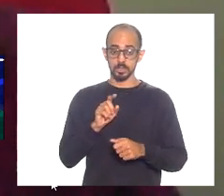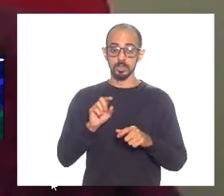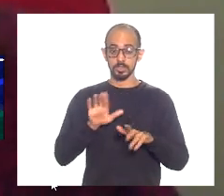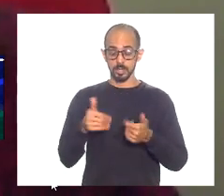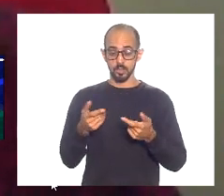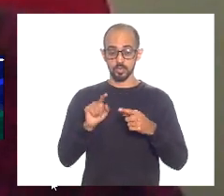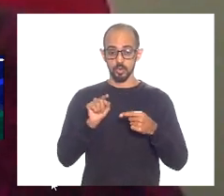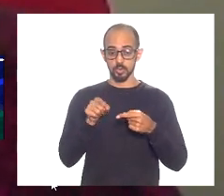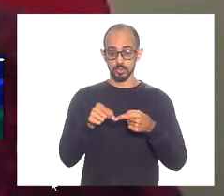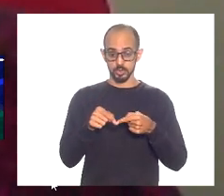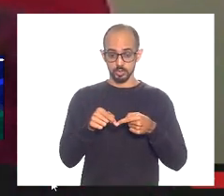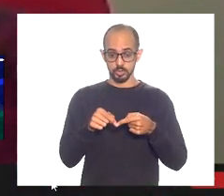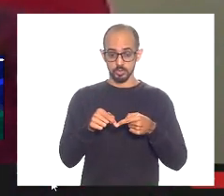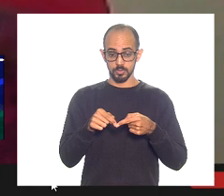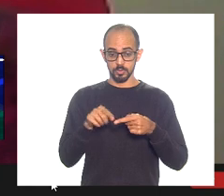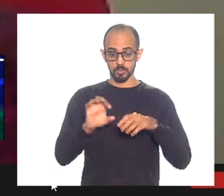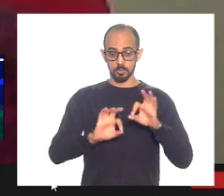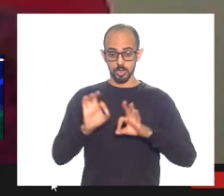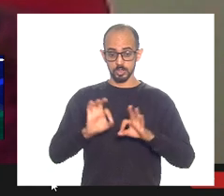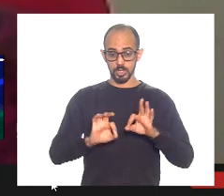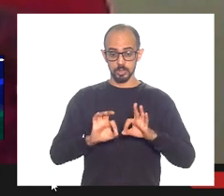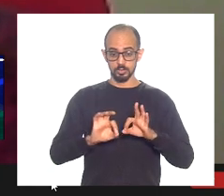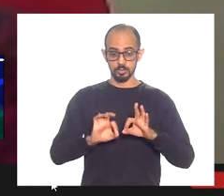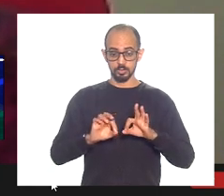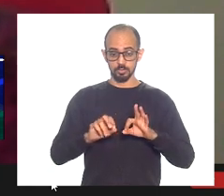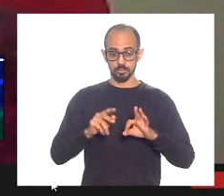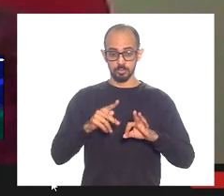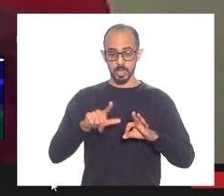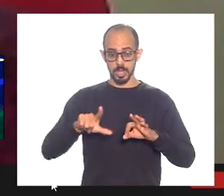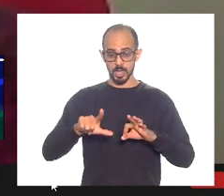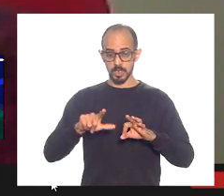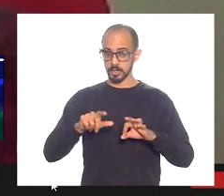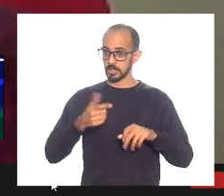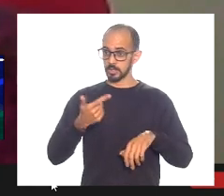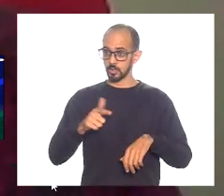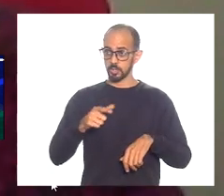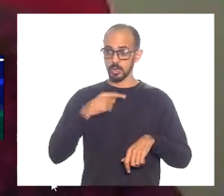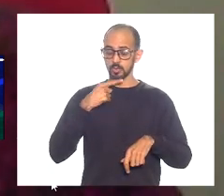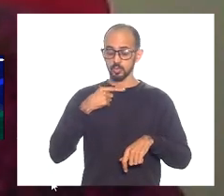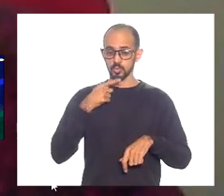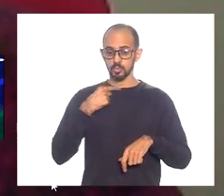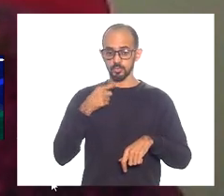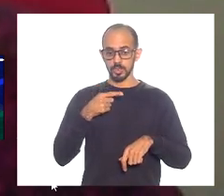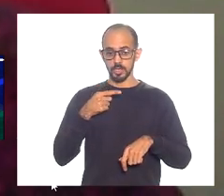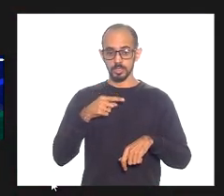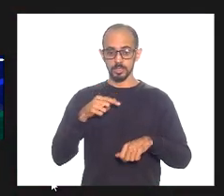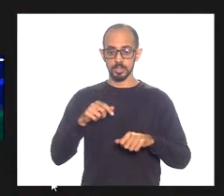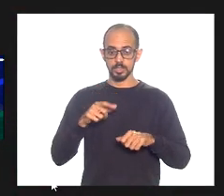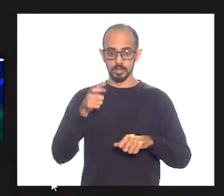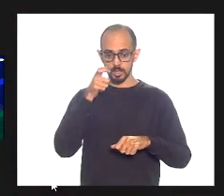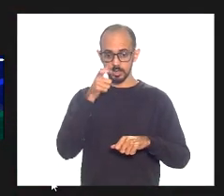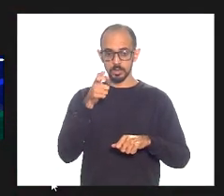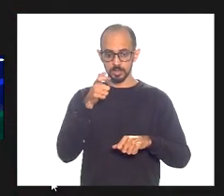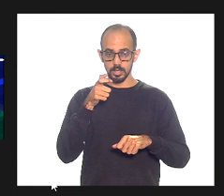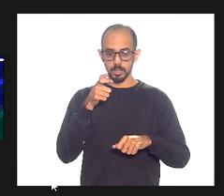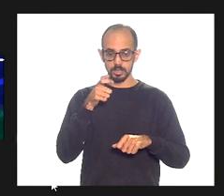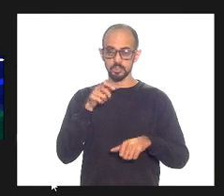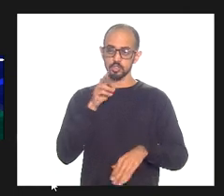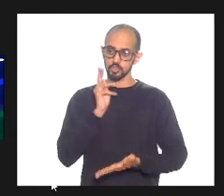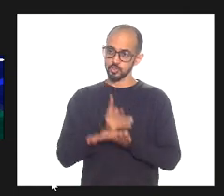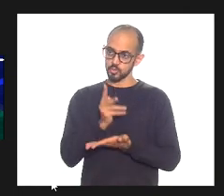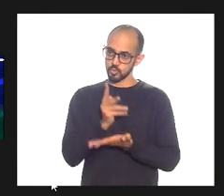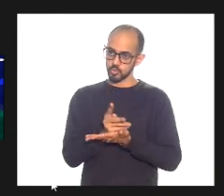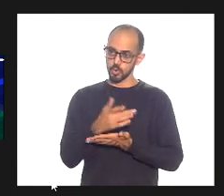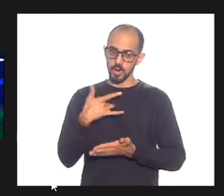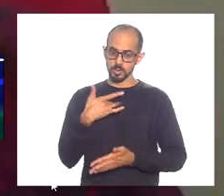objetivo do projeto de lei, ele tem, sem dúvida nenhuma, o interesse de preservar a